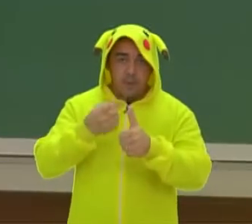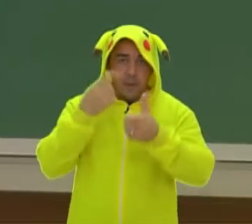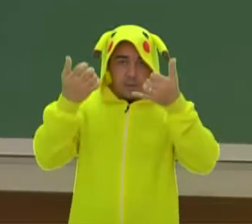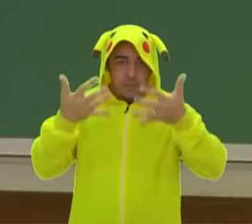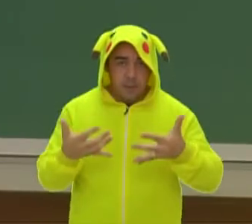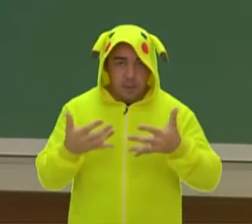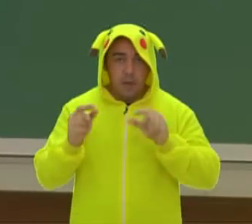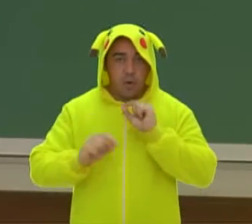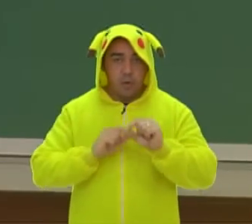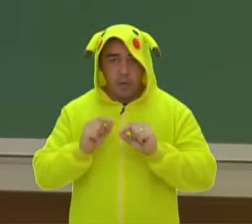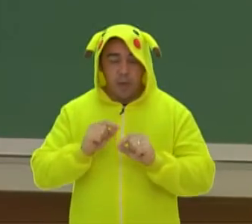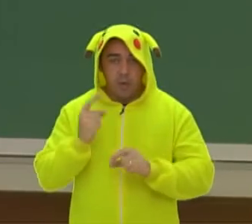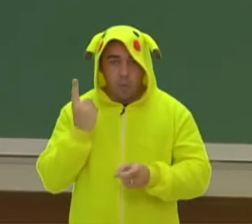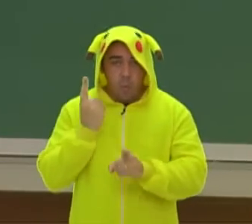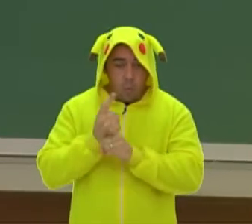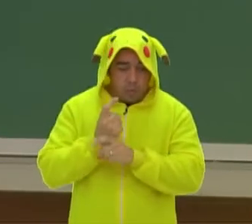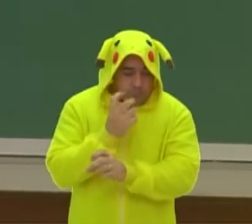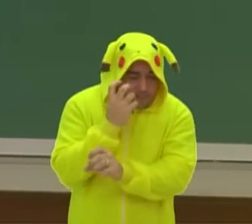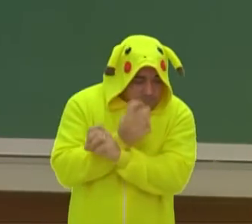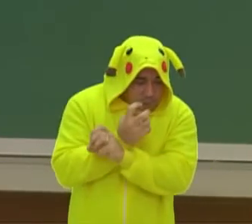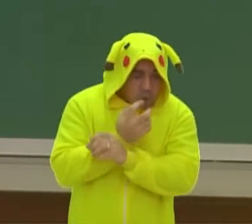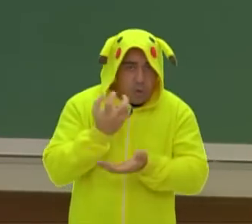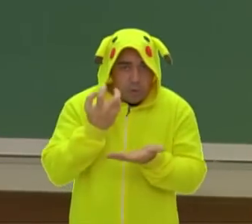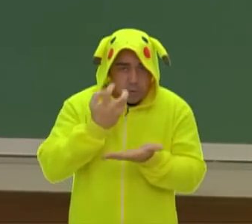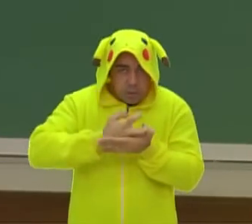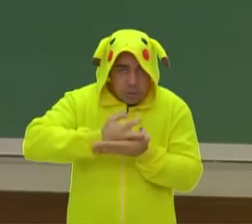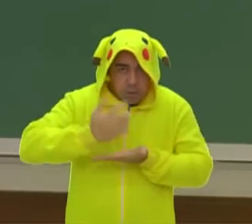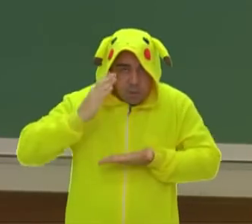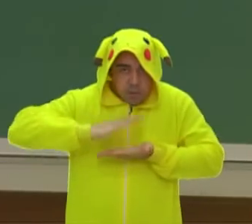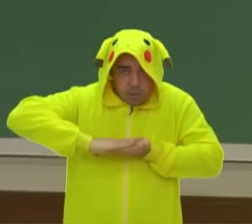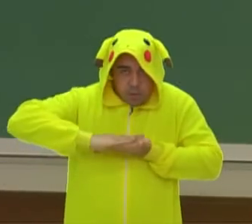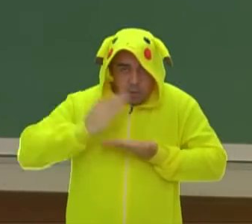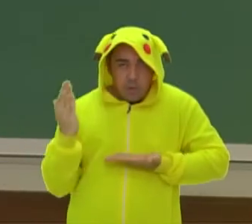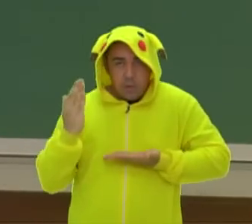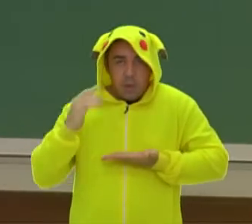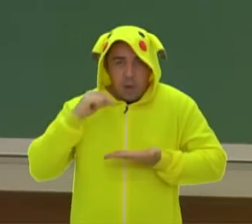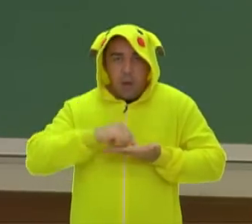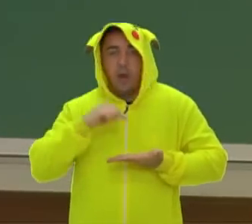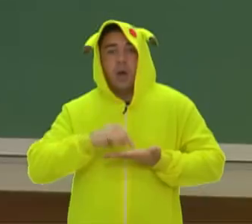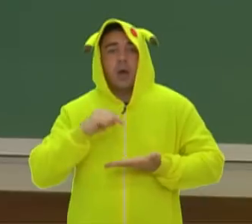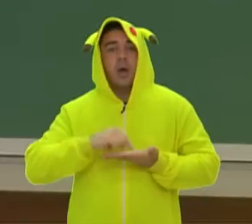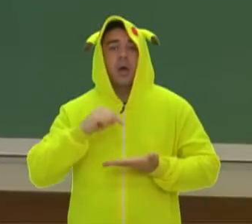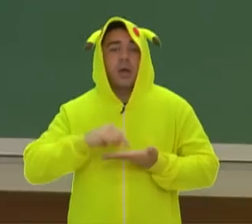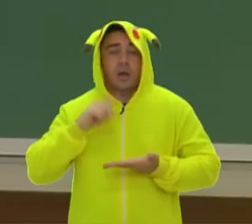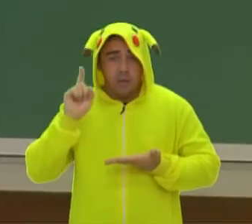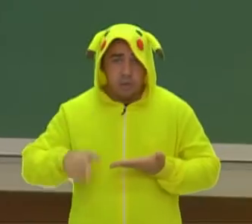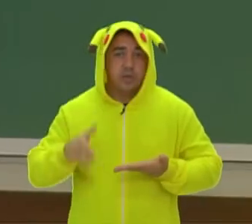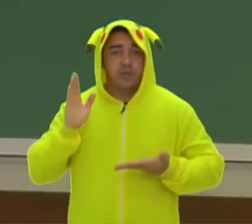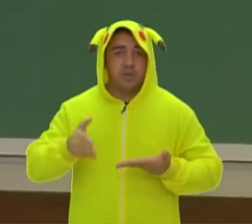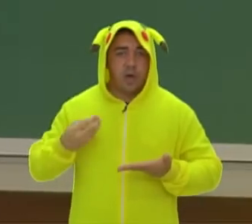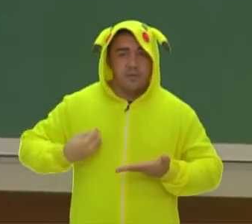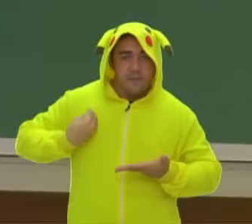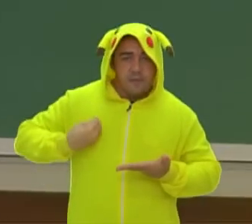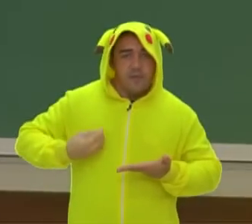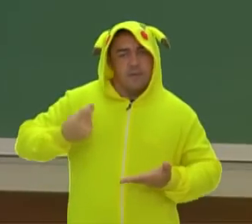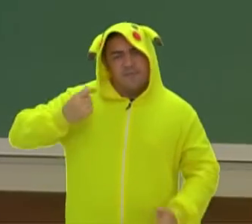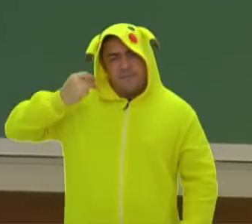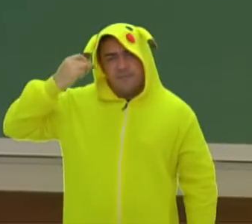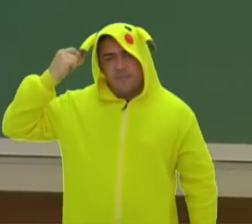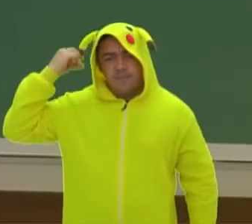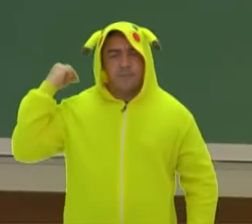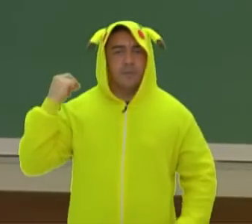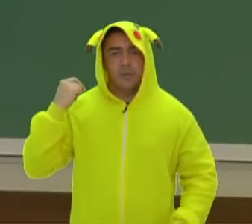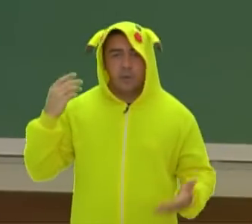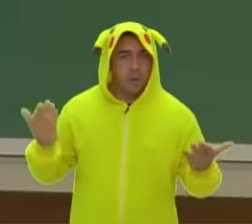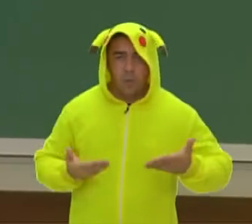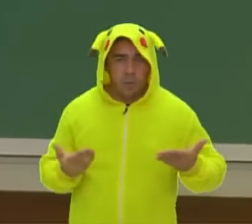começo do exercício, os fósseis. Então, fósseis são evidências evolutivas de espécies que já existiram um dia e que não estão mais aqui hoje,